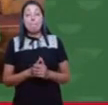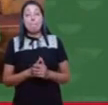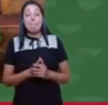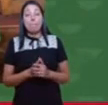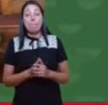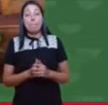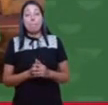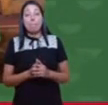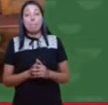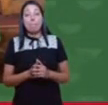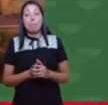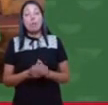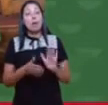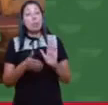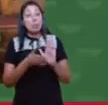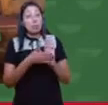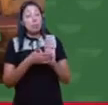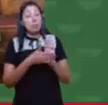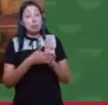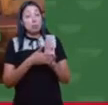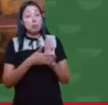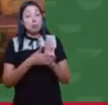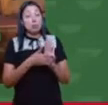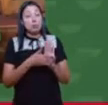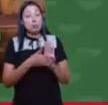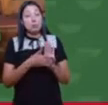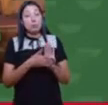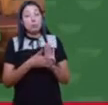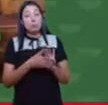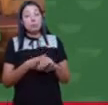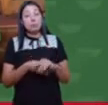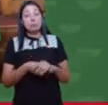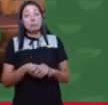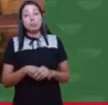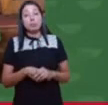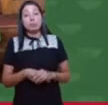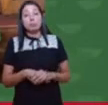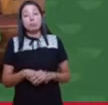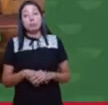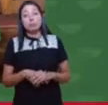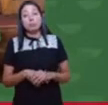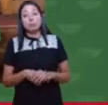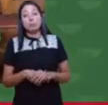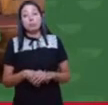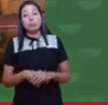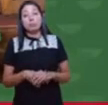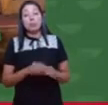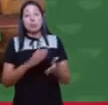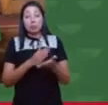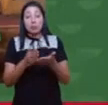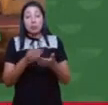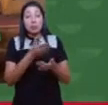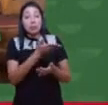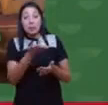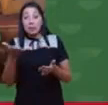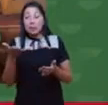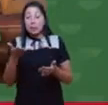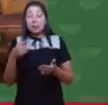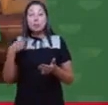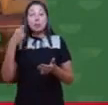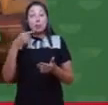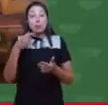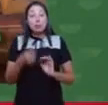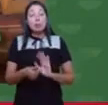serão as propostas que parte desses parlamentares